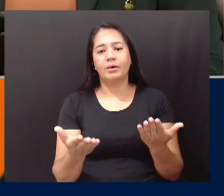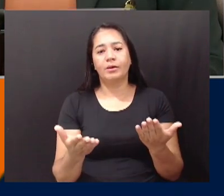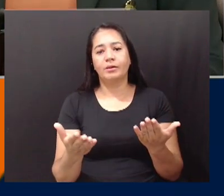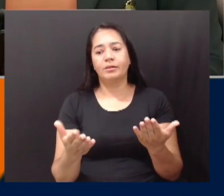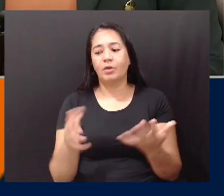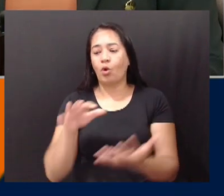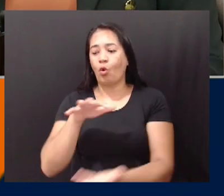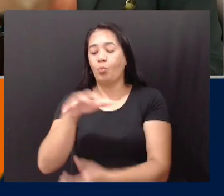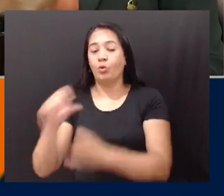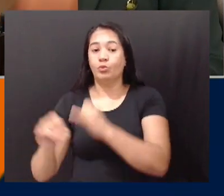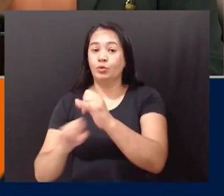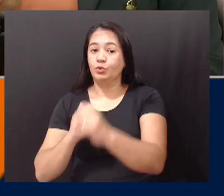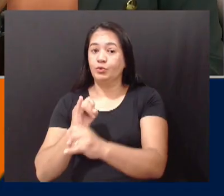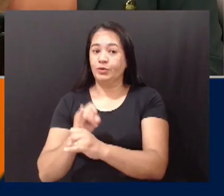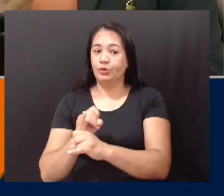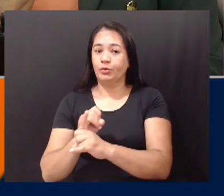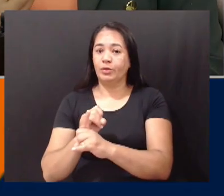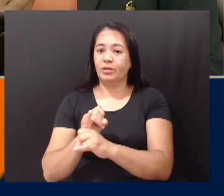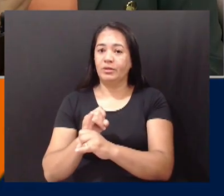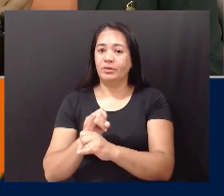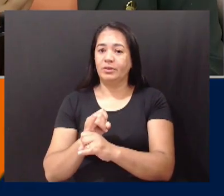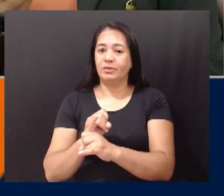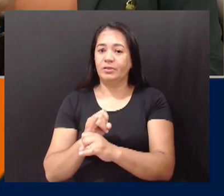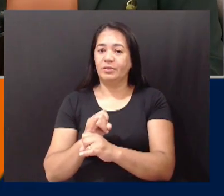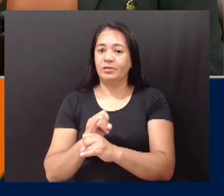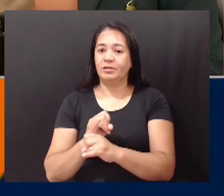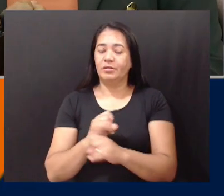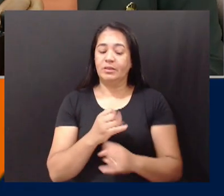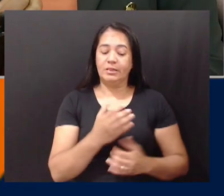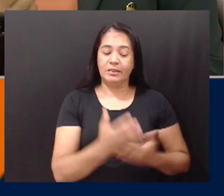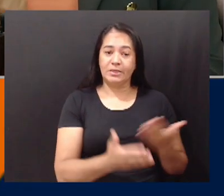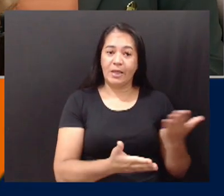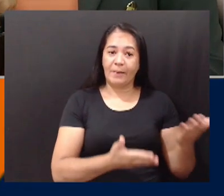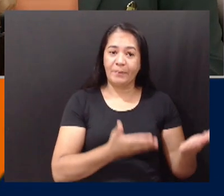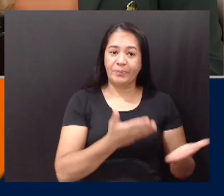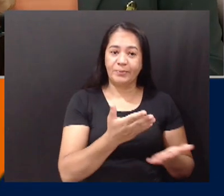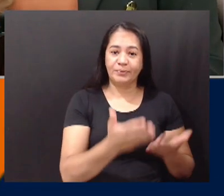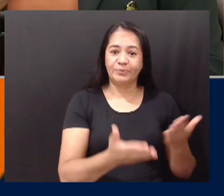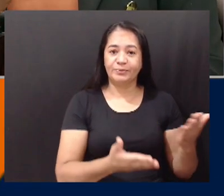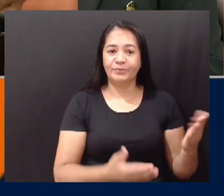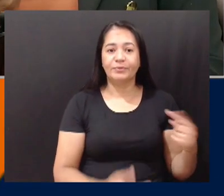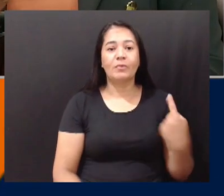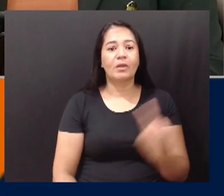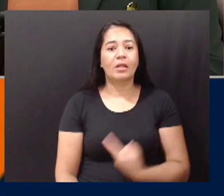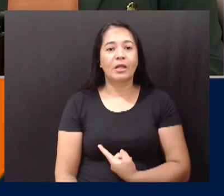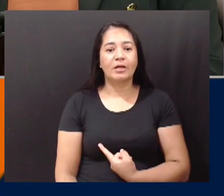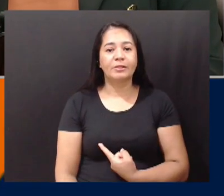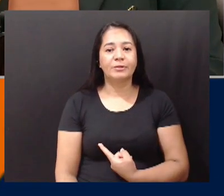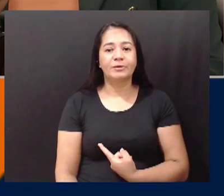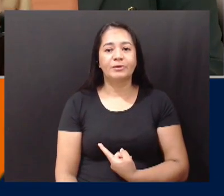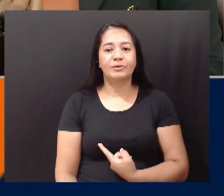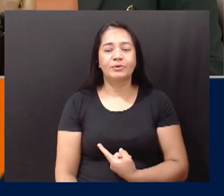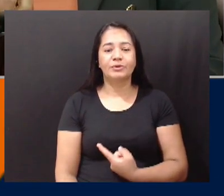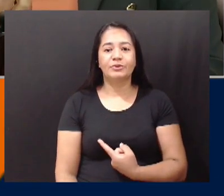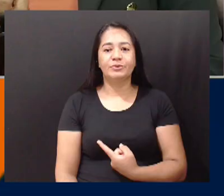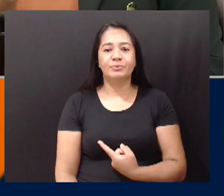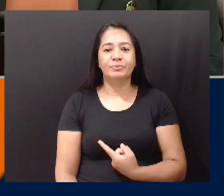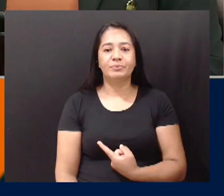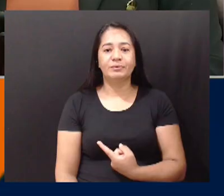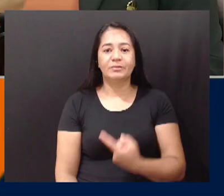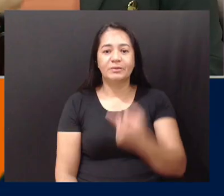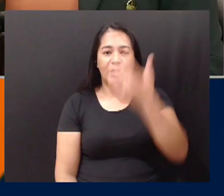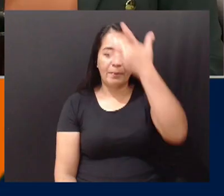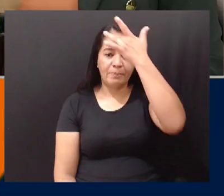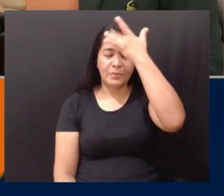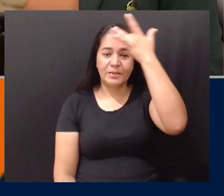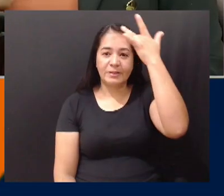né, e a preservação da nossa saúde mental e